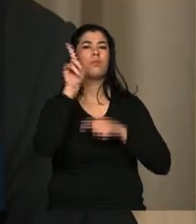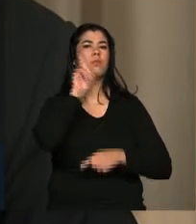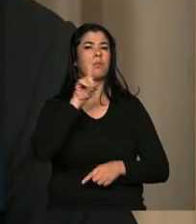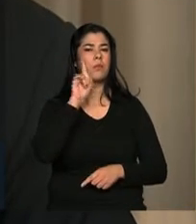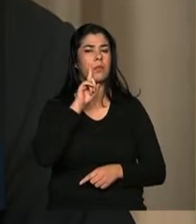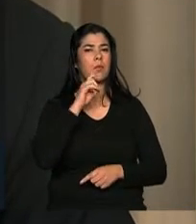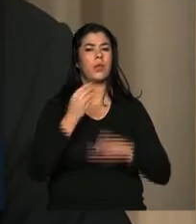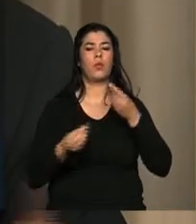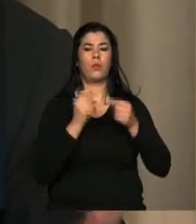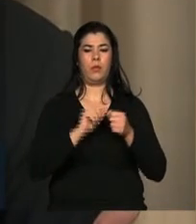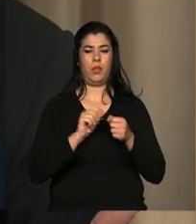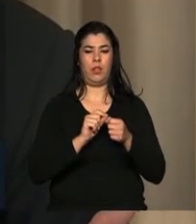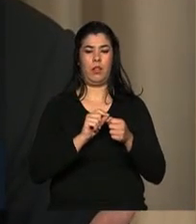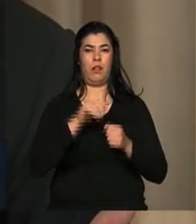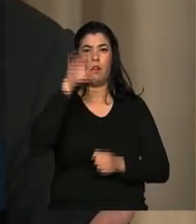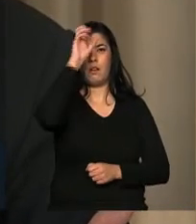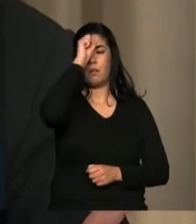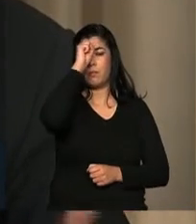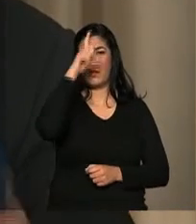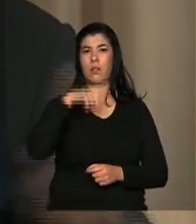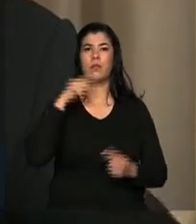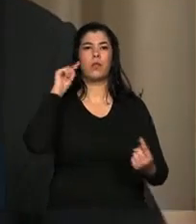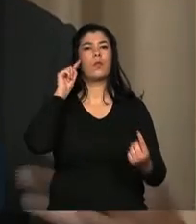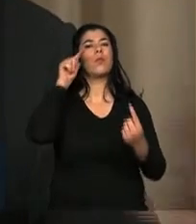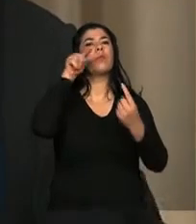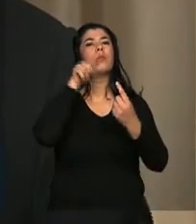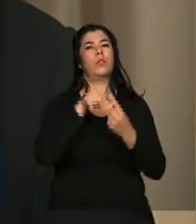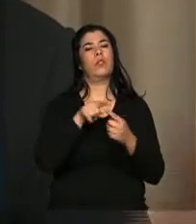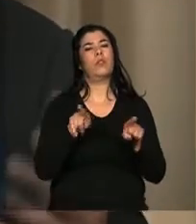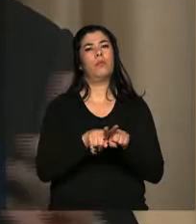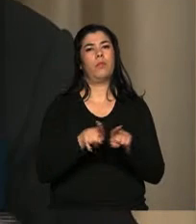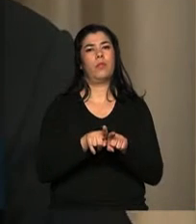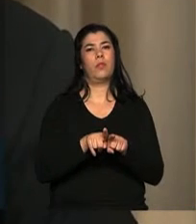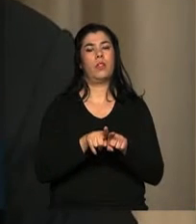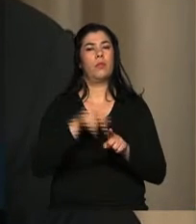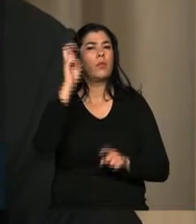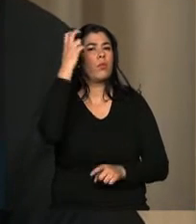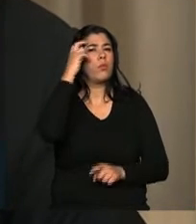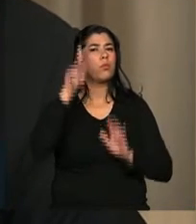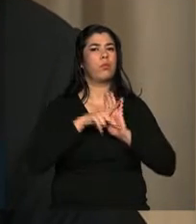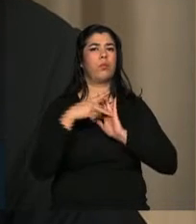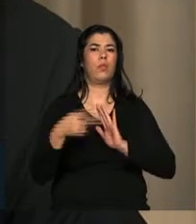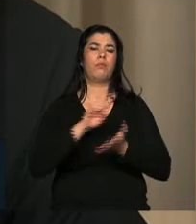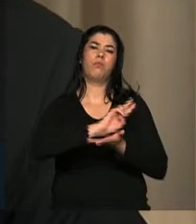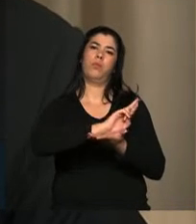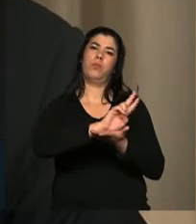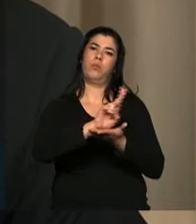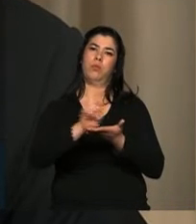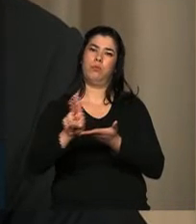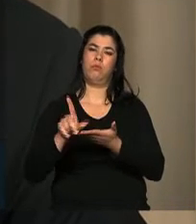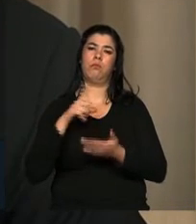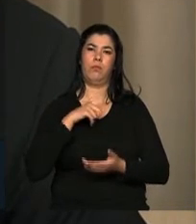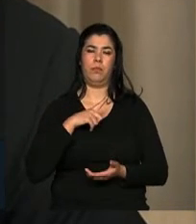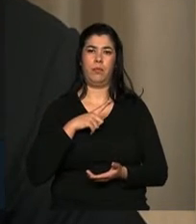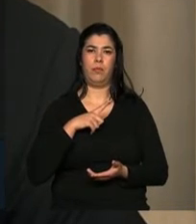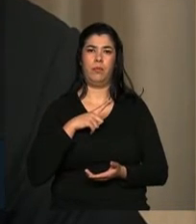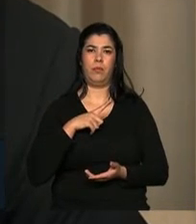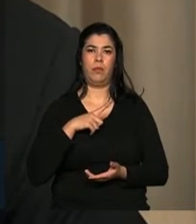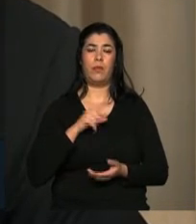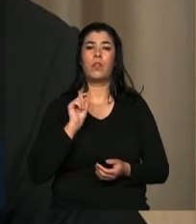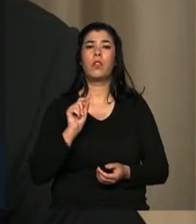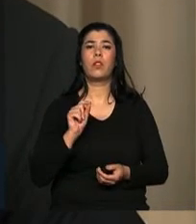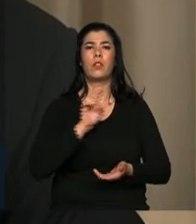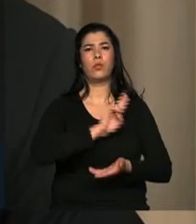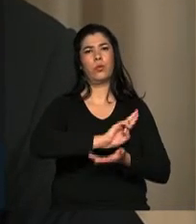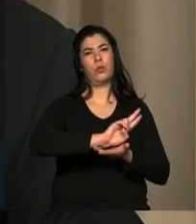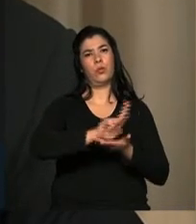aprendendo não somente de uma perspectiva acadêmica, mas também cultural, as nossas diversidades e a